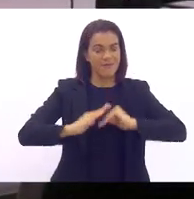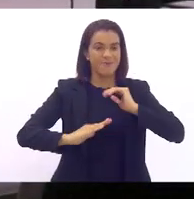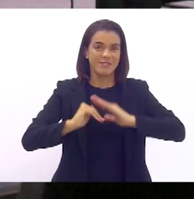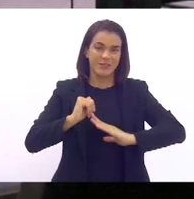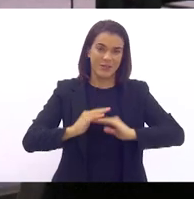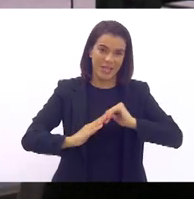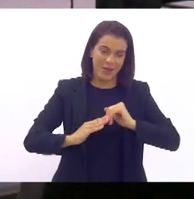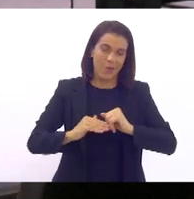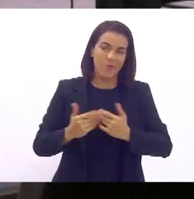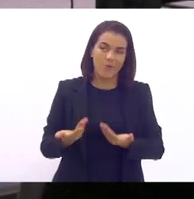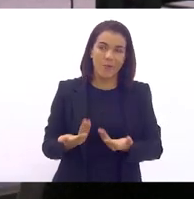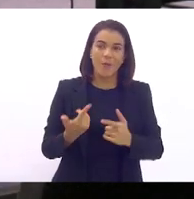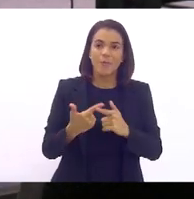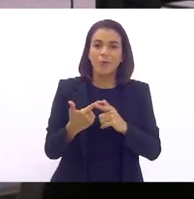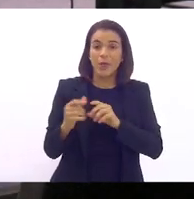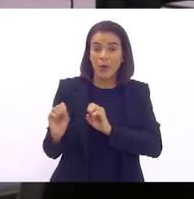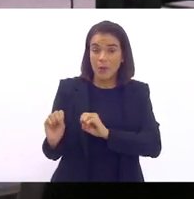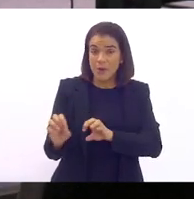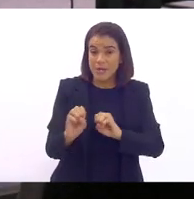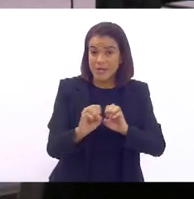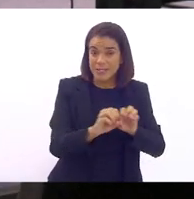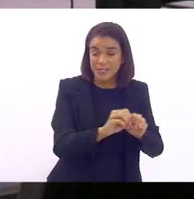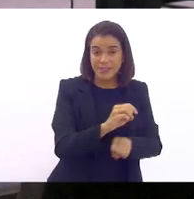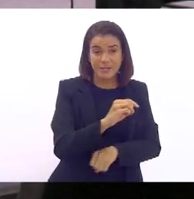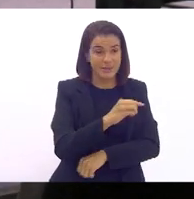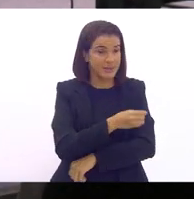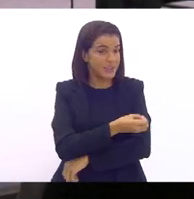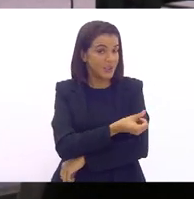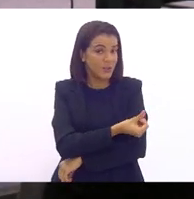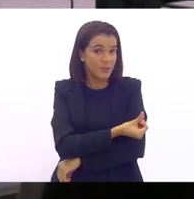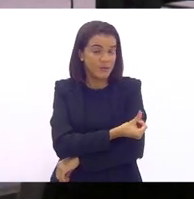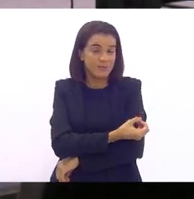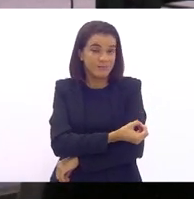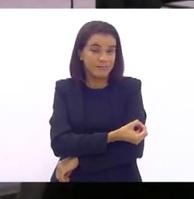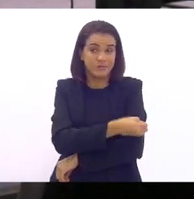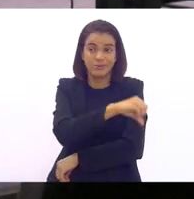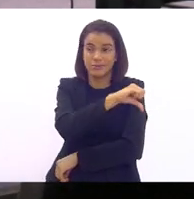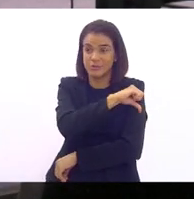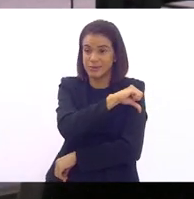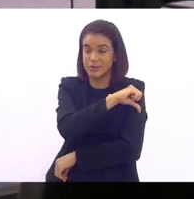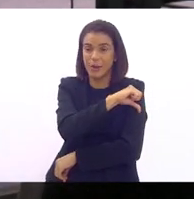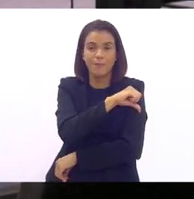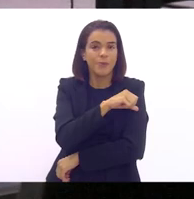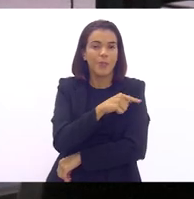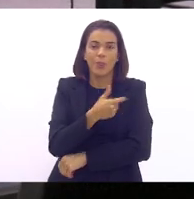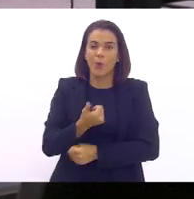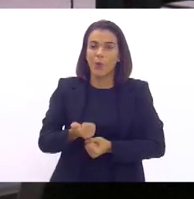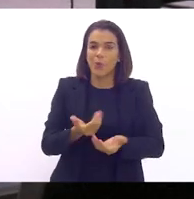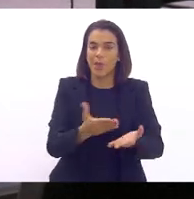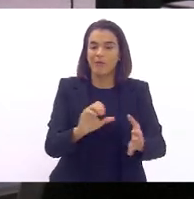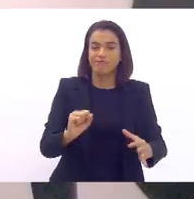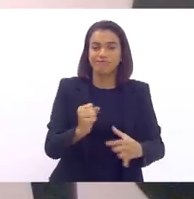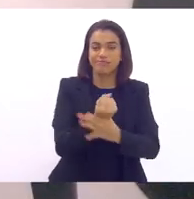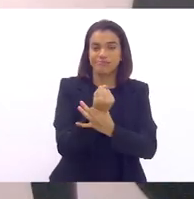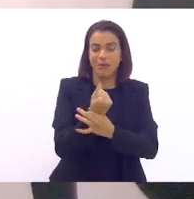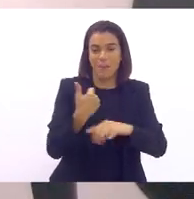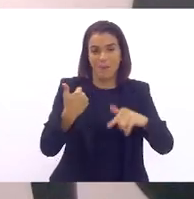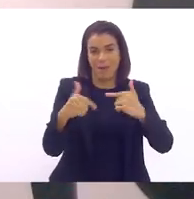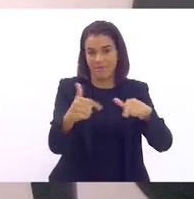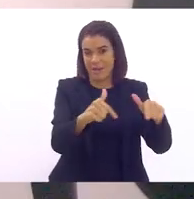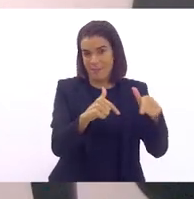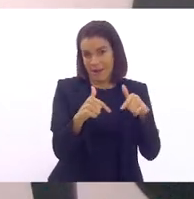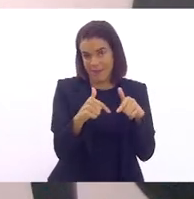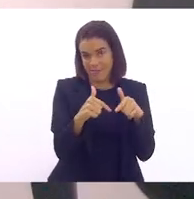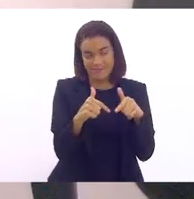nossos jovens porque o ensino fundamental em si ele não prepara Nossa Juventude para o mercado de